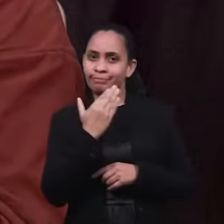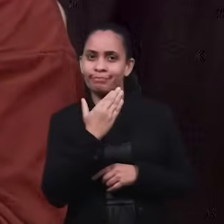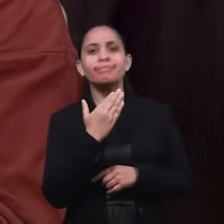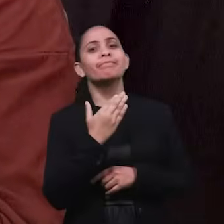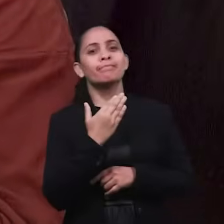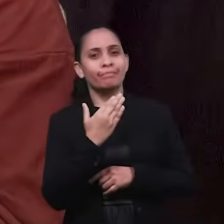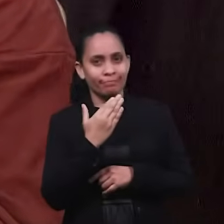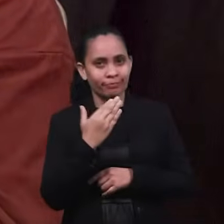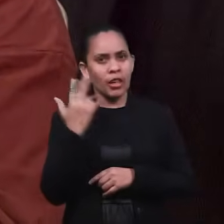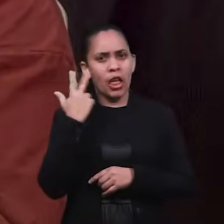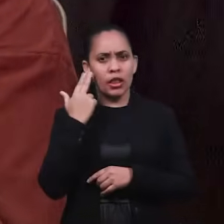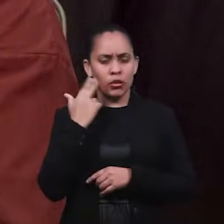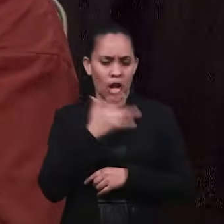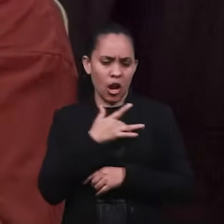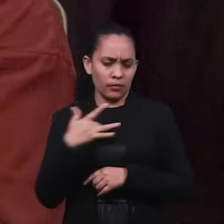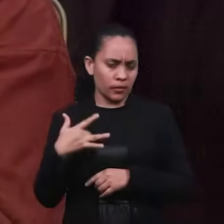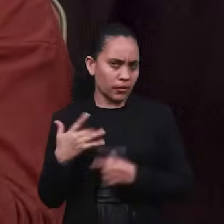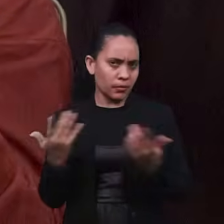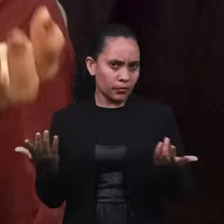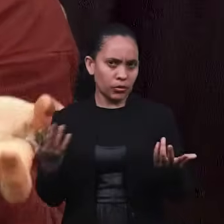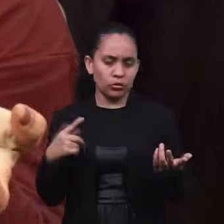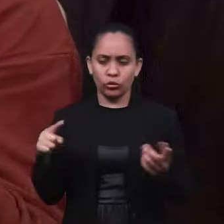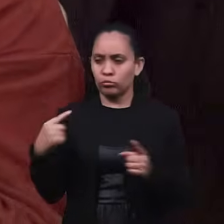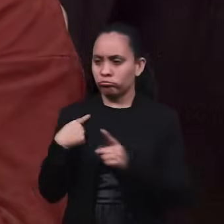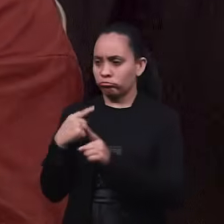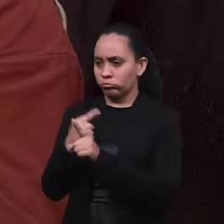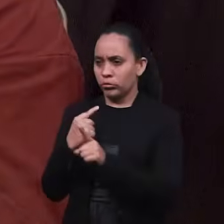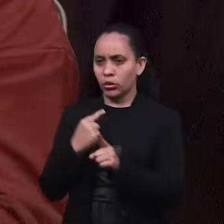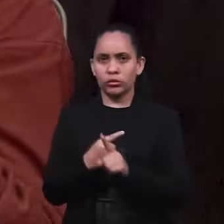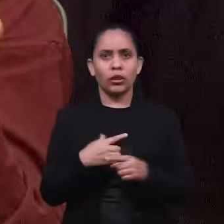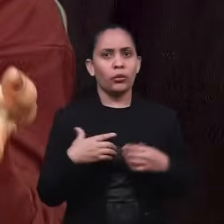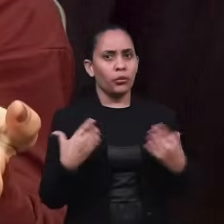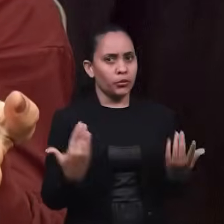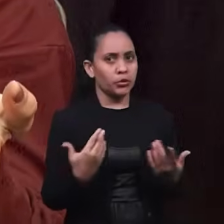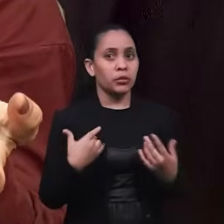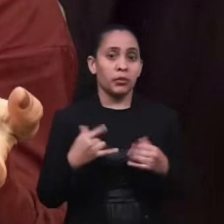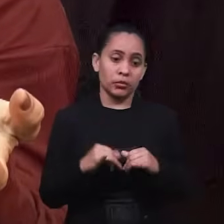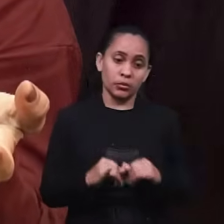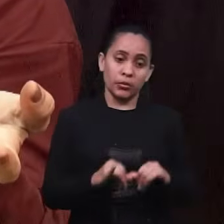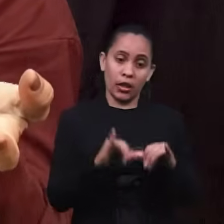mais fácil da gente encontrar, né? Até mesmo em